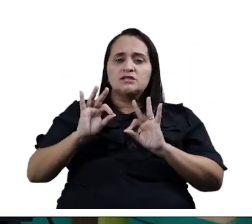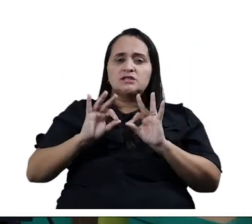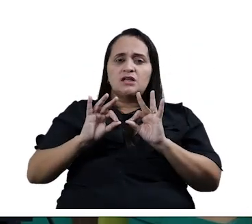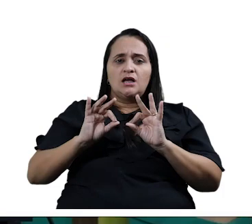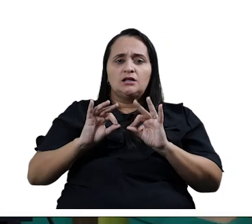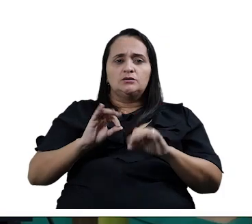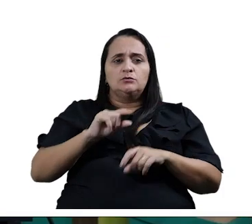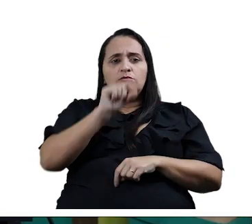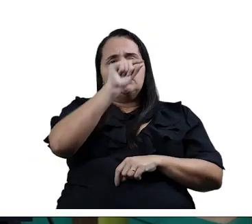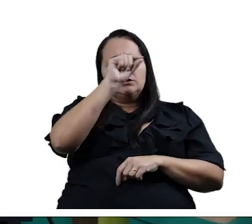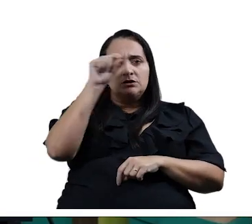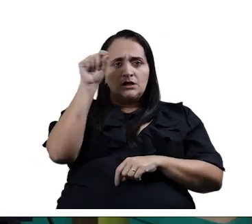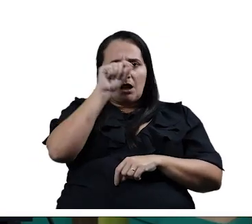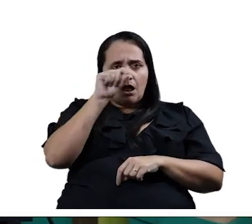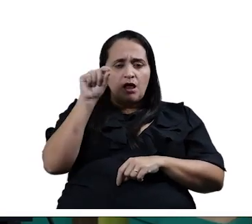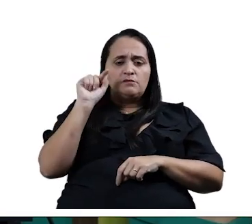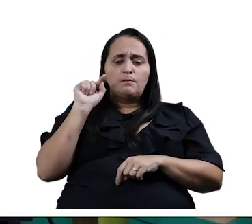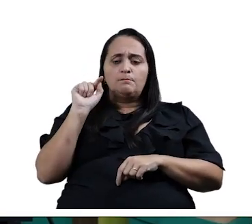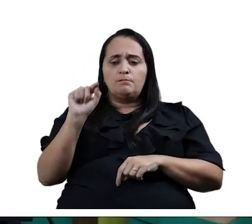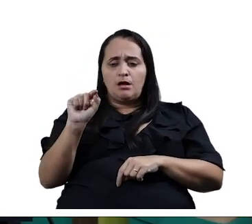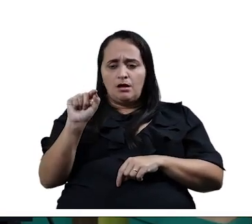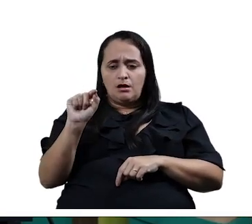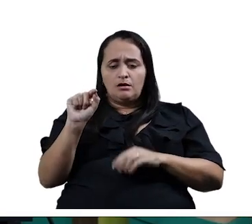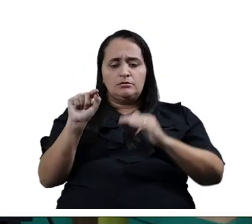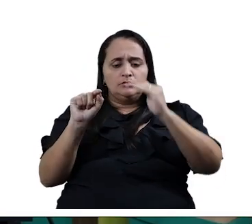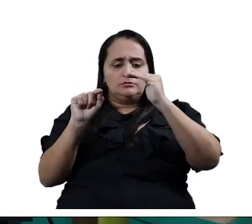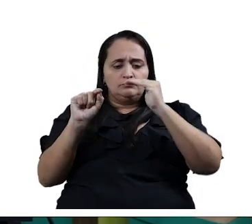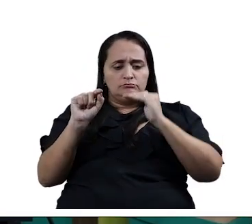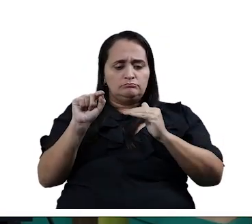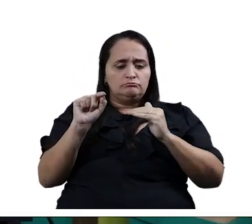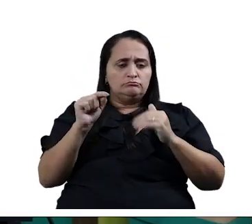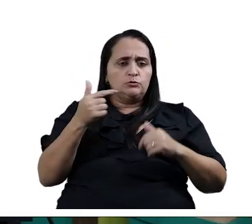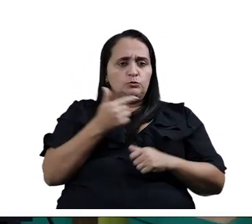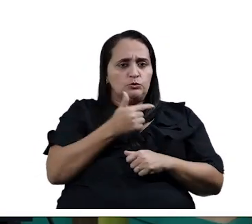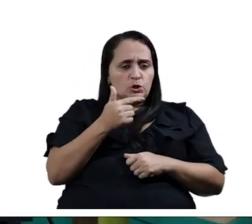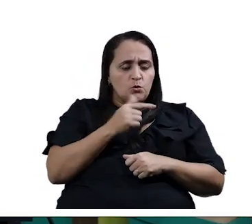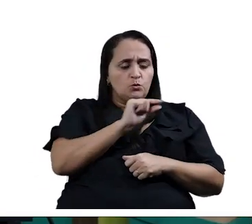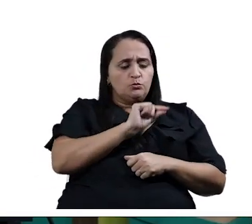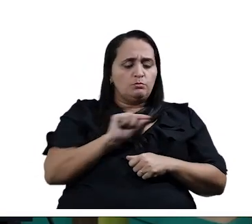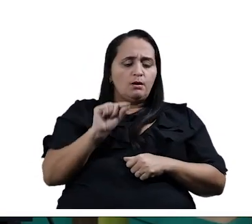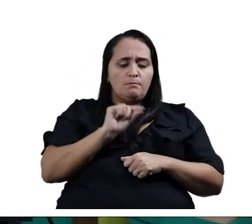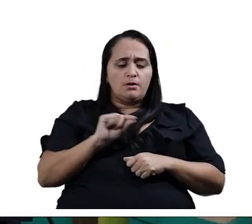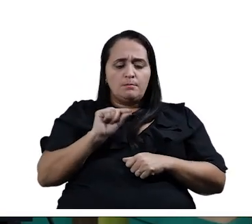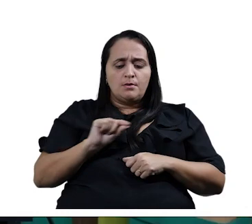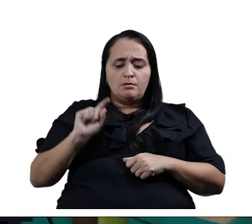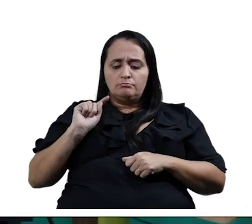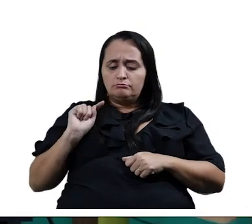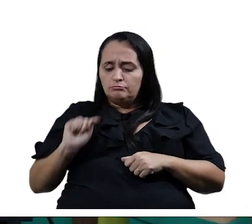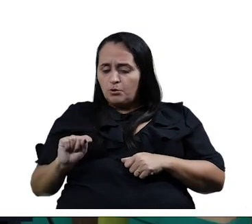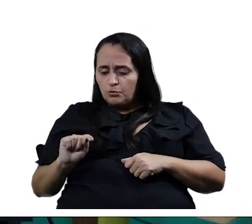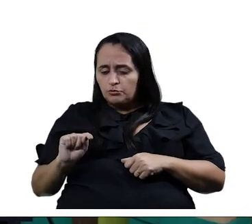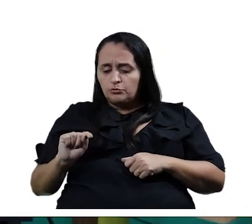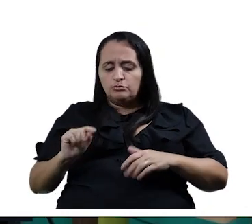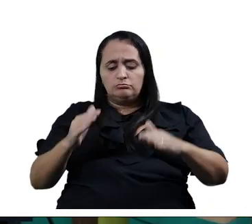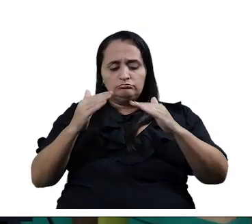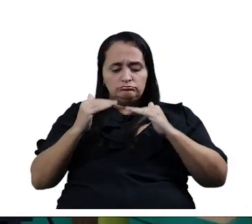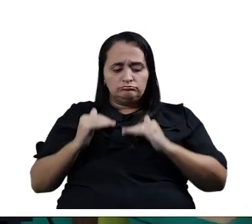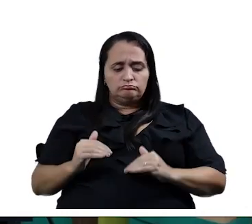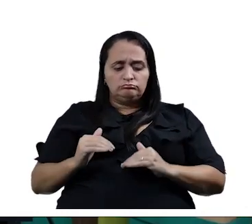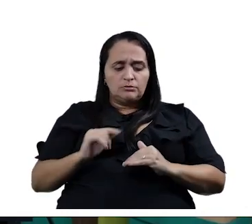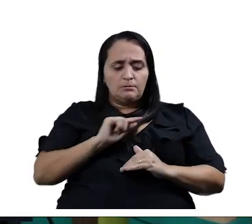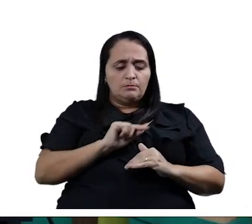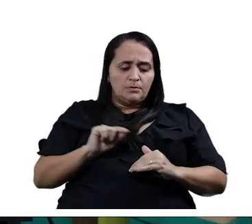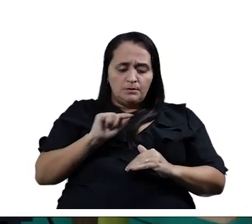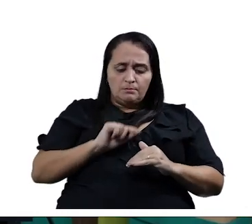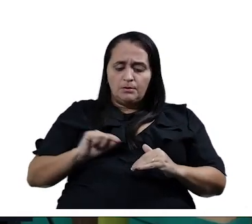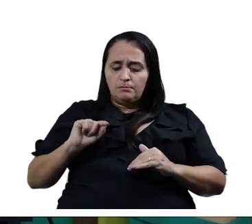em parágrafos, né? Então, vai ter o primeiro parágrafo, um espaçozinho, o segundo parágrafo. Então, a notícia,